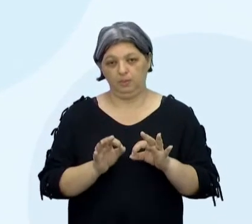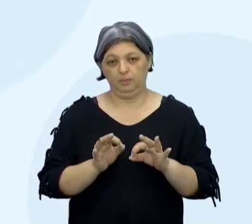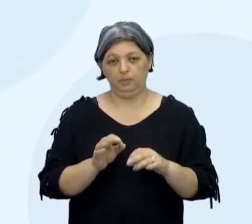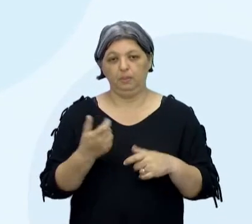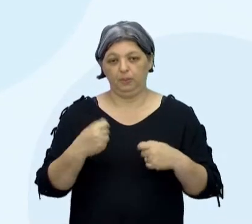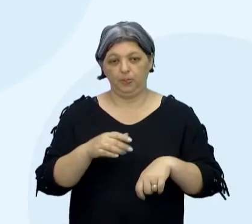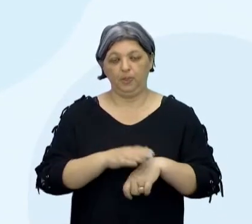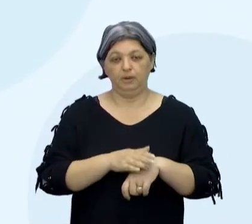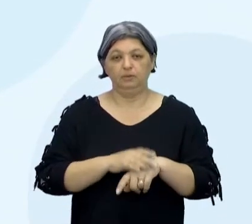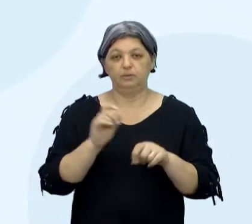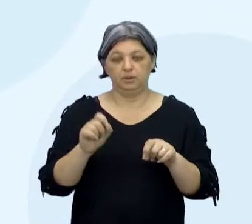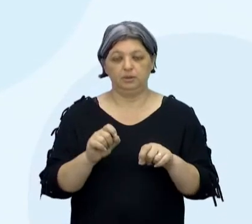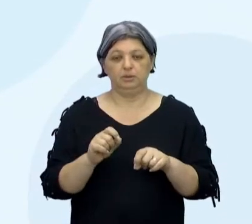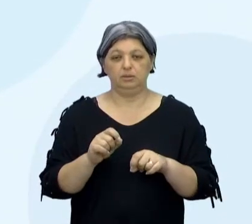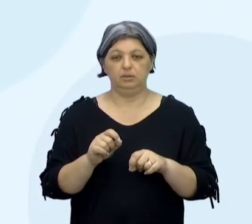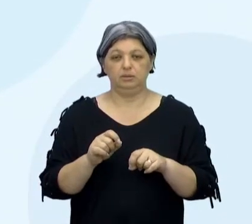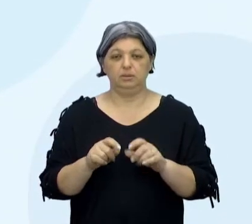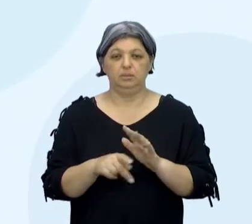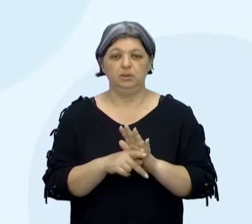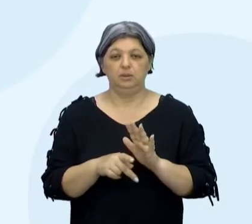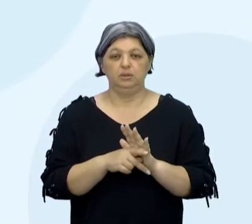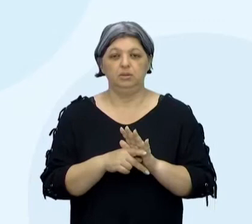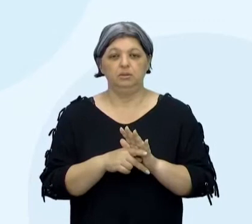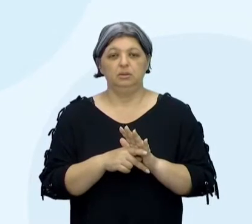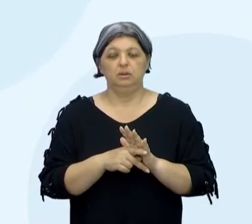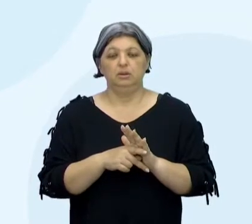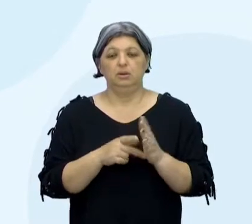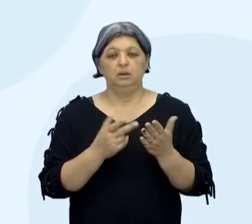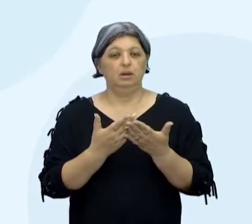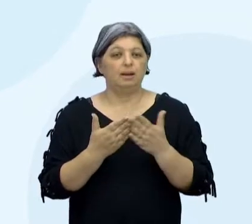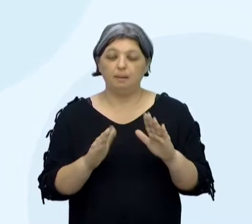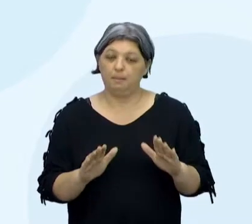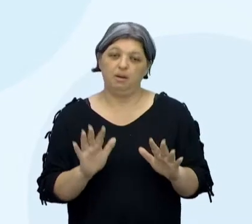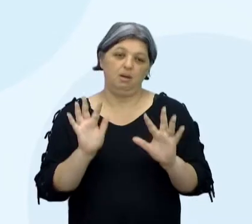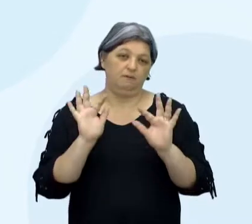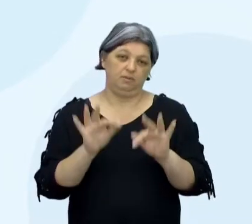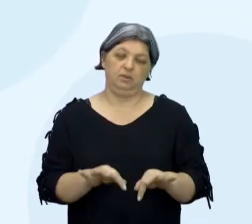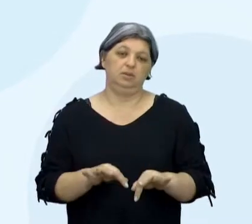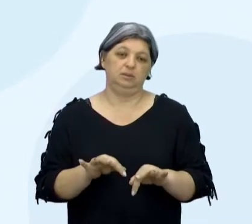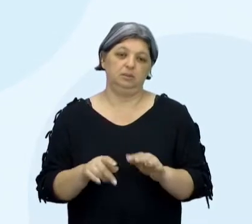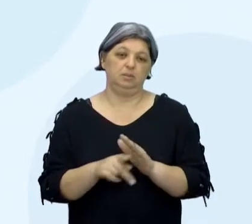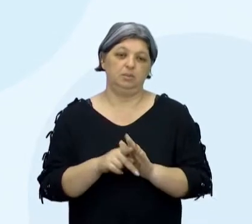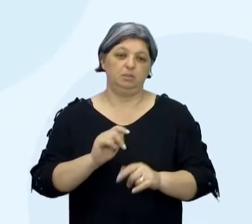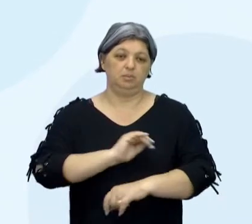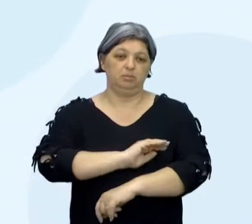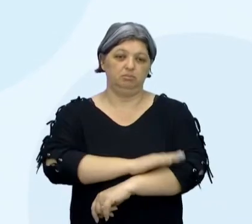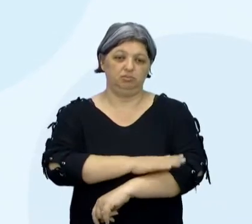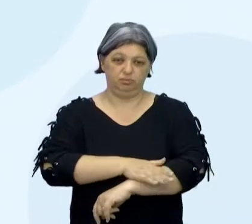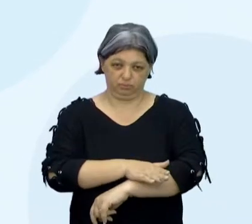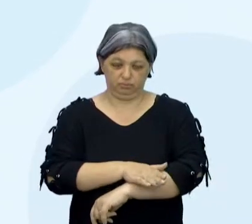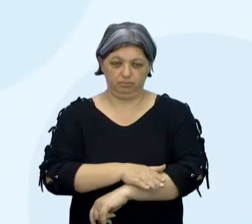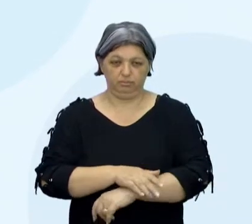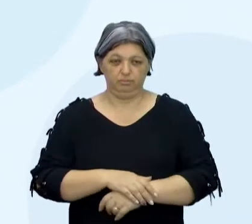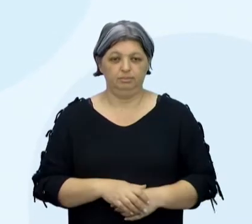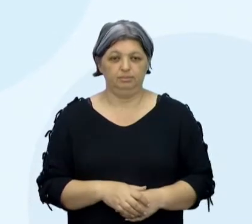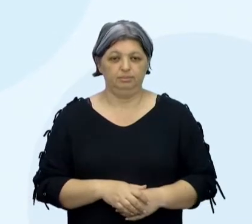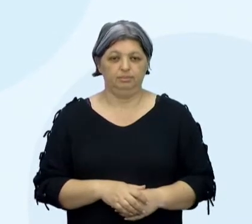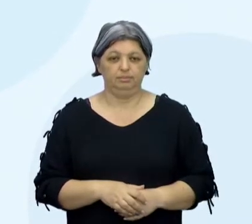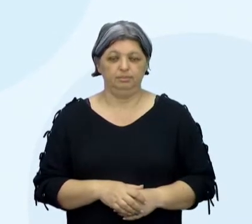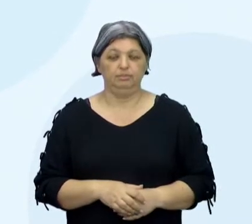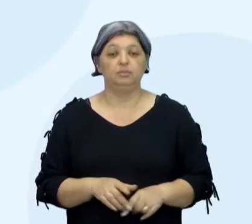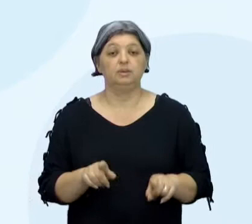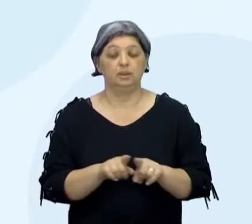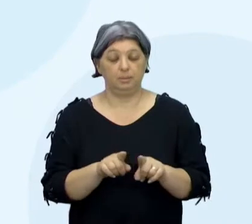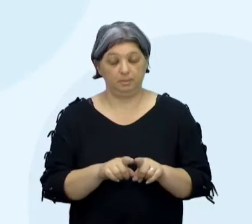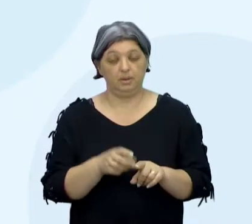é acabarmos aí com essa mancha do racismo que era o que eu tava falando agora a pouco e nessa questão aí também é bom que a gente diga